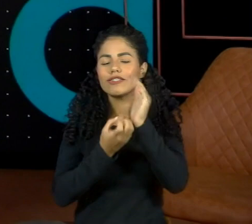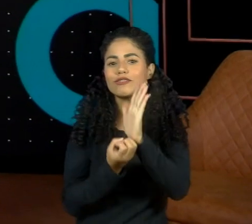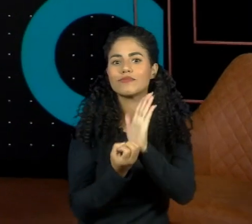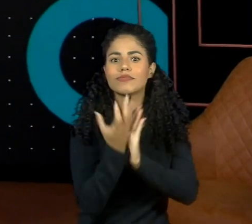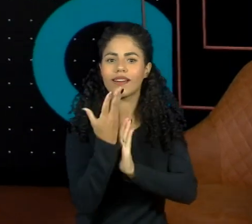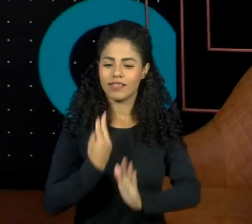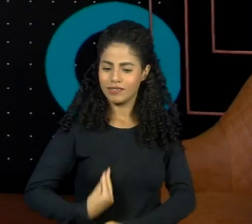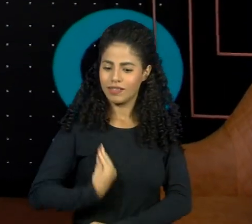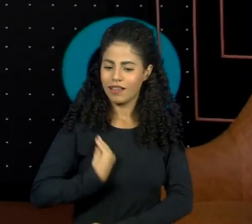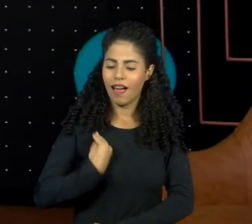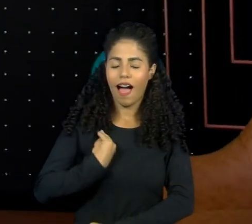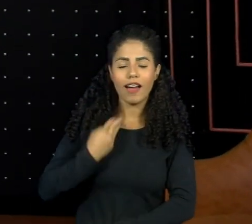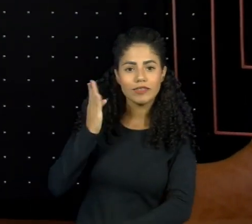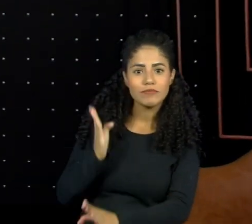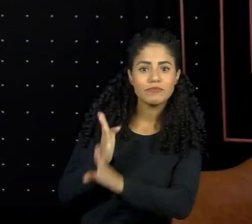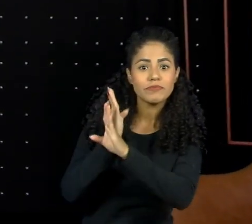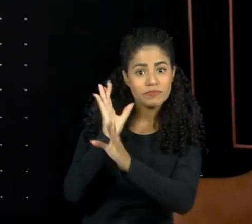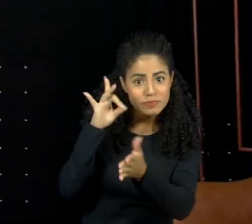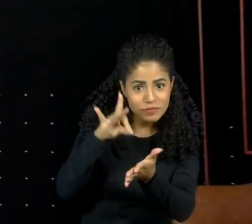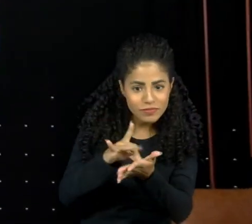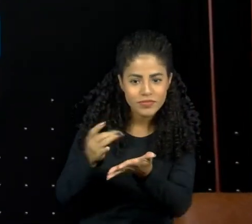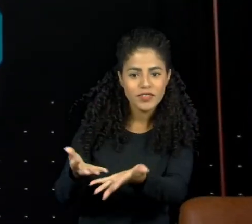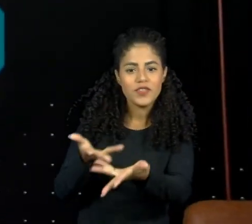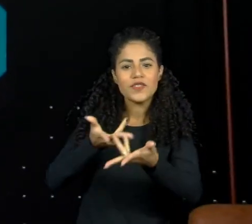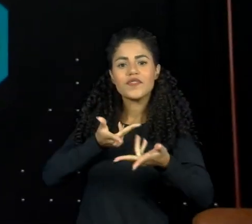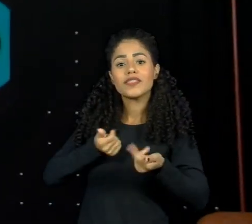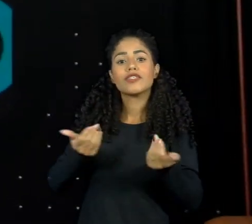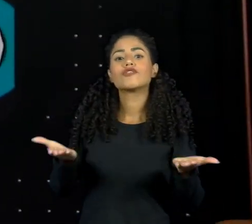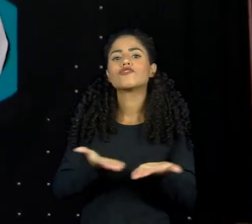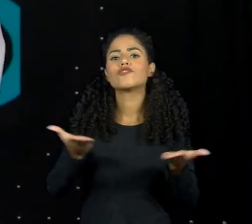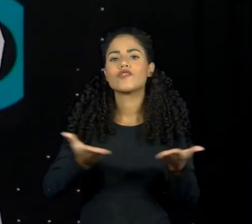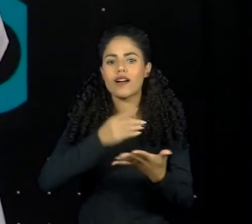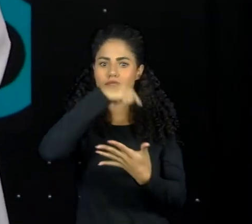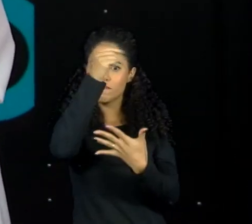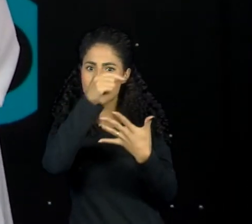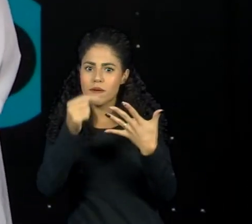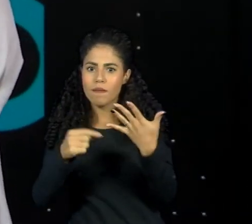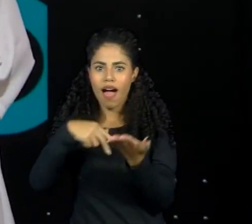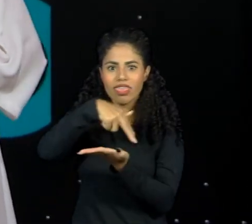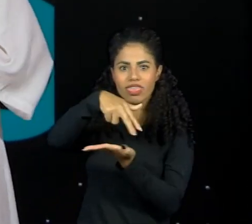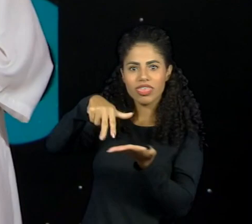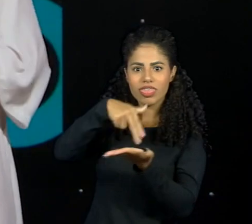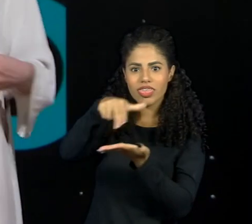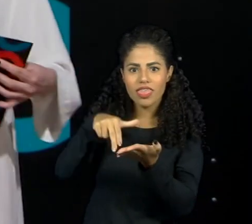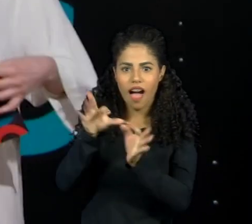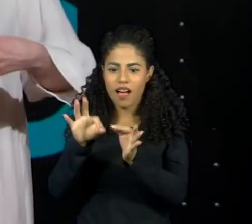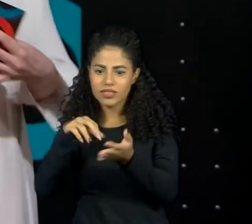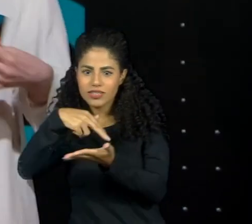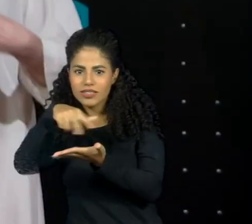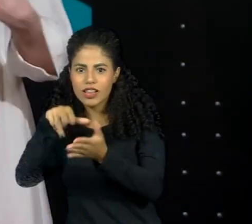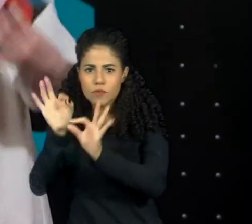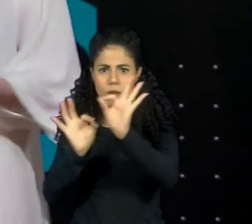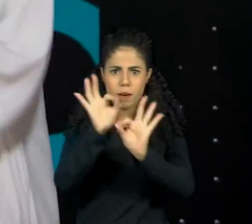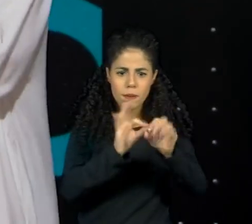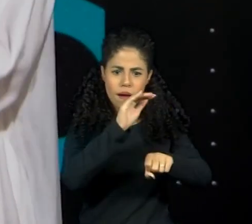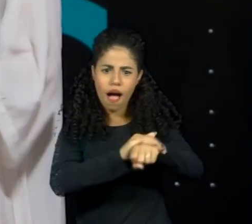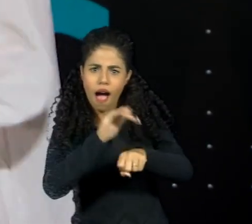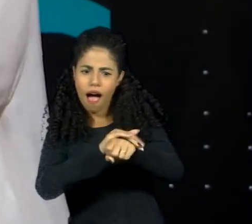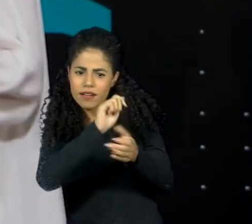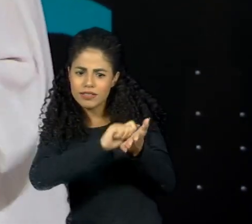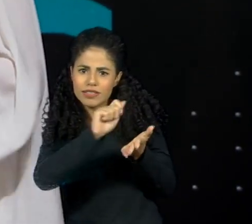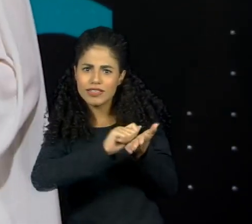uma descoberta. E a nossa convidada de hoje é múltipla. Ela dança, coreografa, cria, produz,